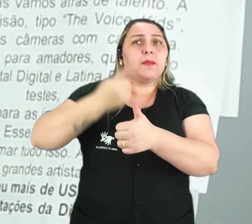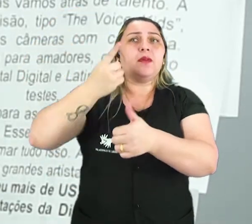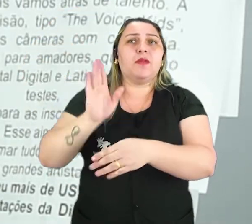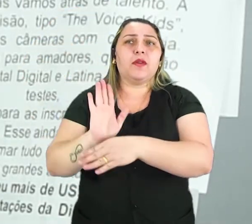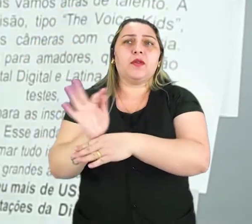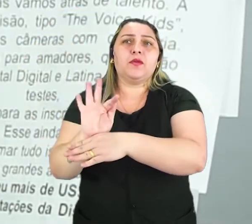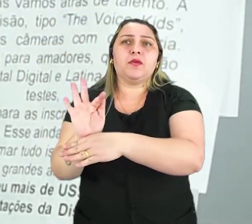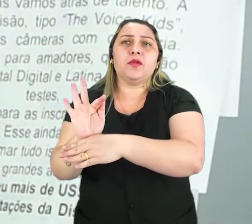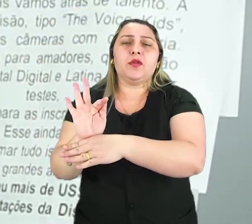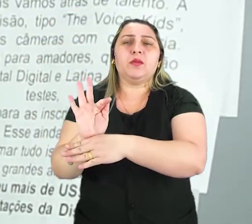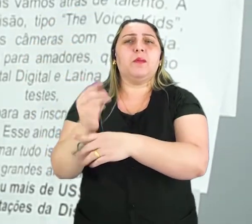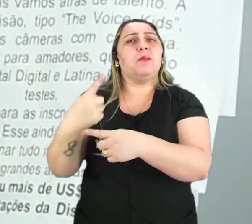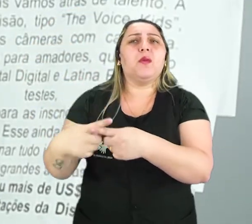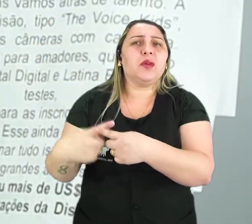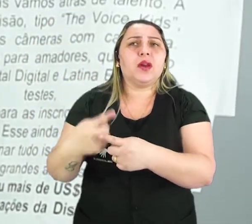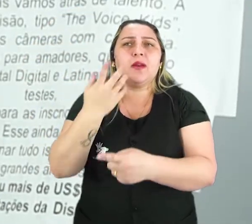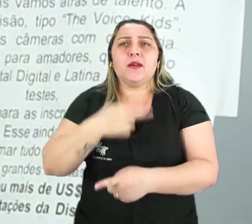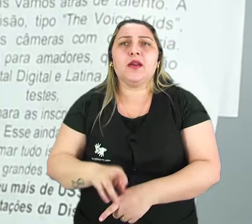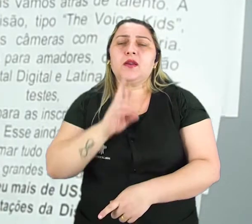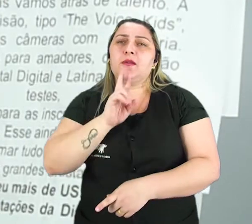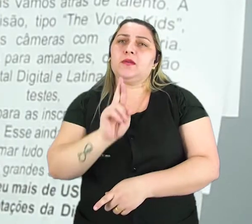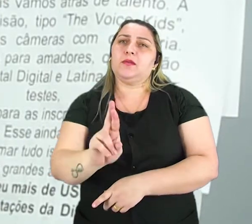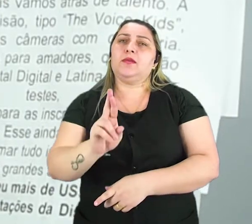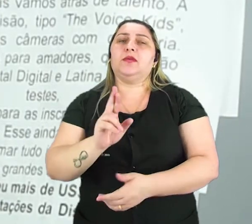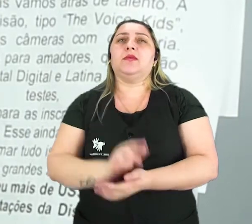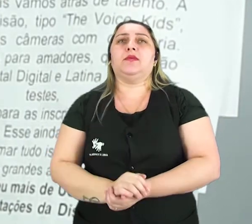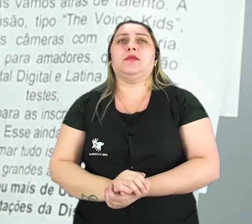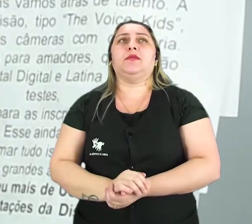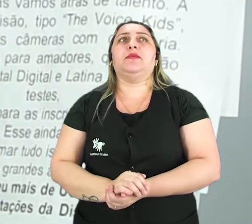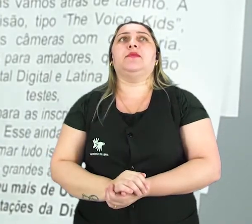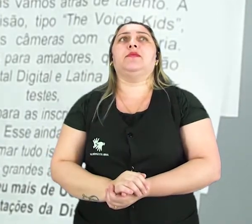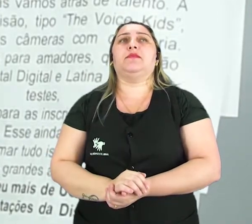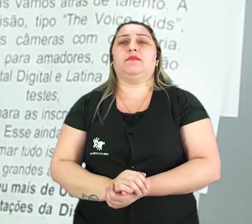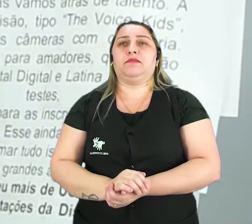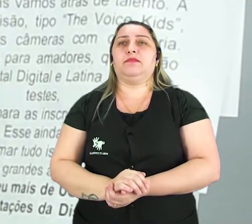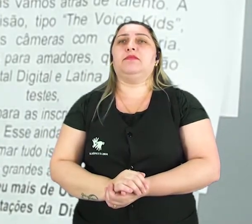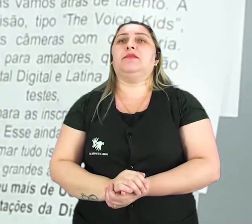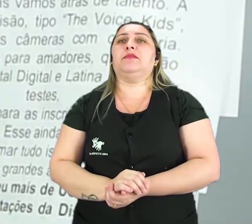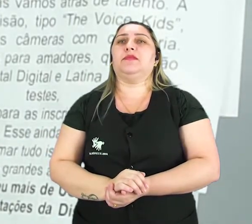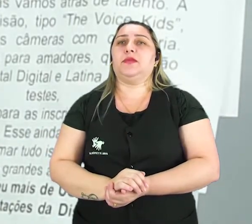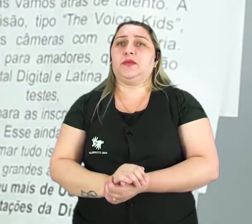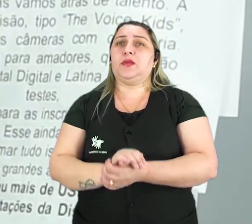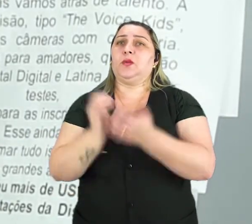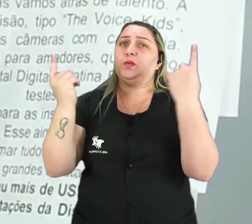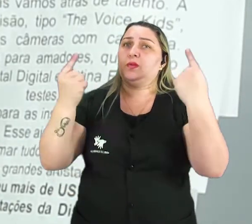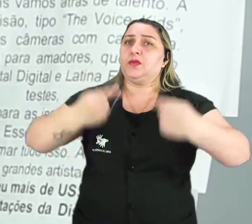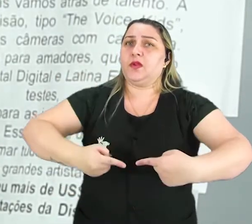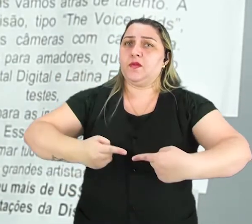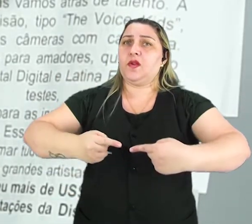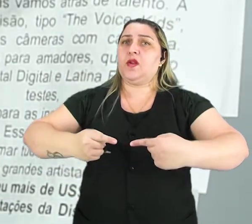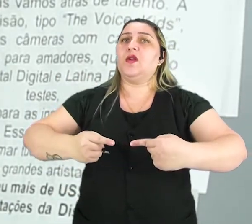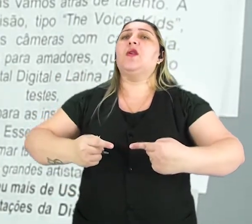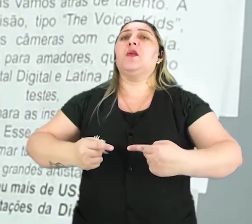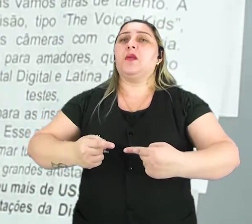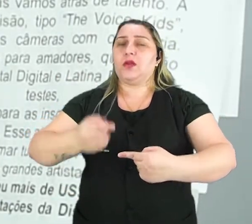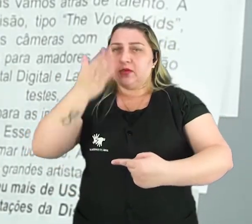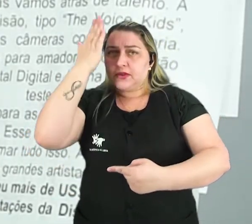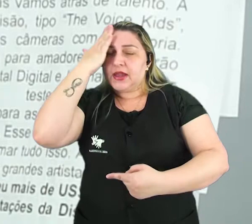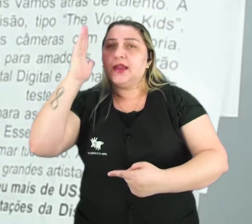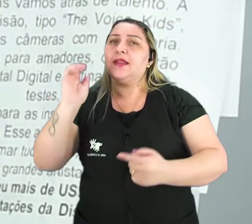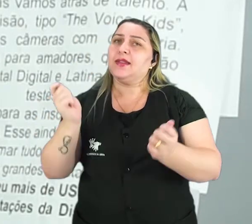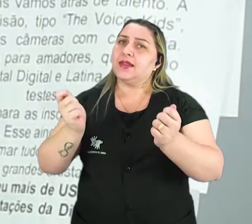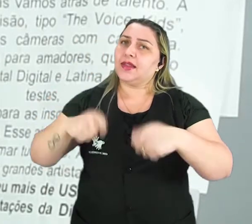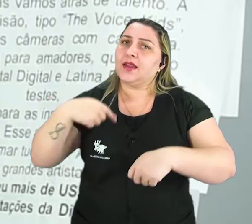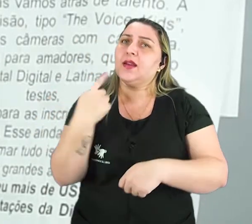colocar crianças de verdade? Ele respondeu, estamos ousando. Fui convencido de que agora temos capacidade